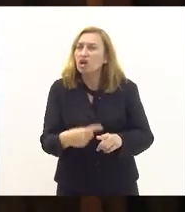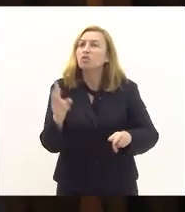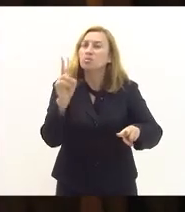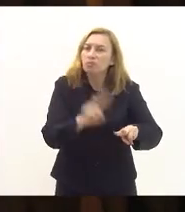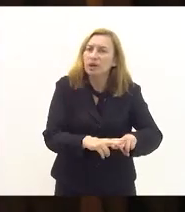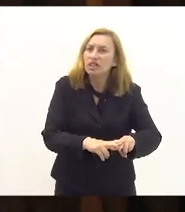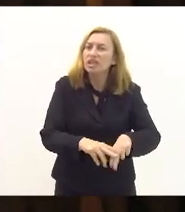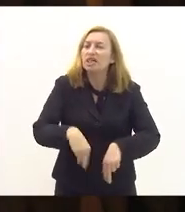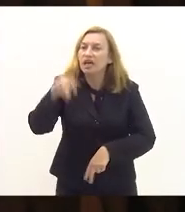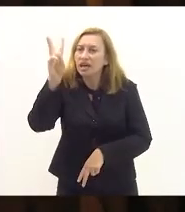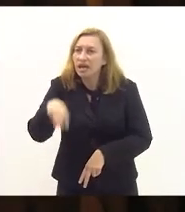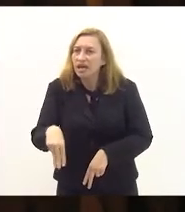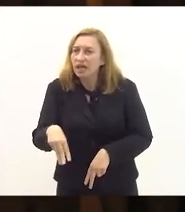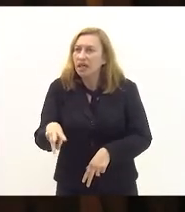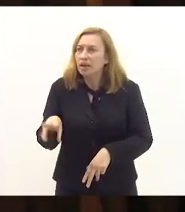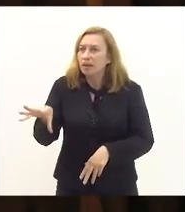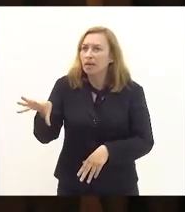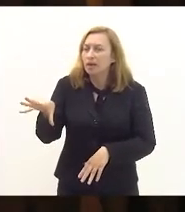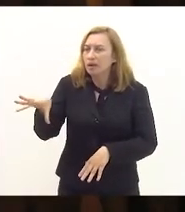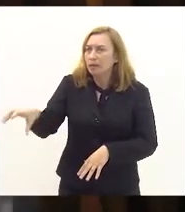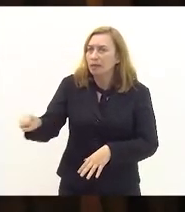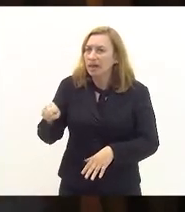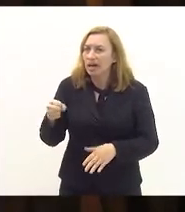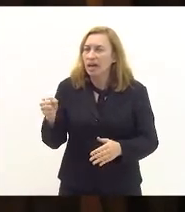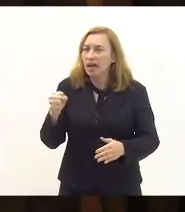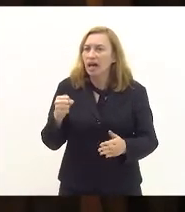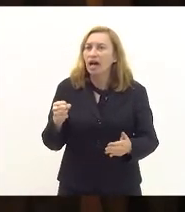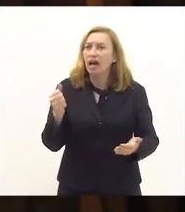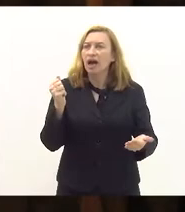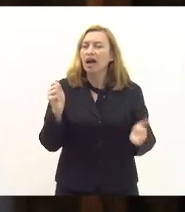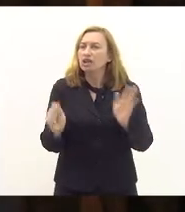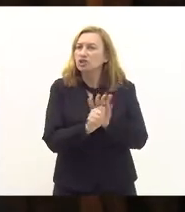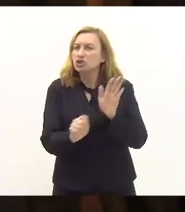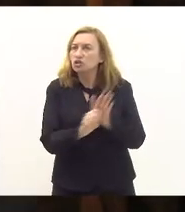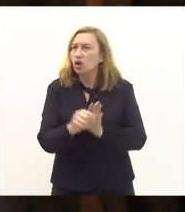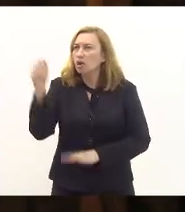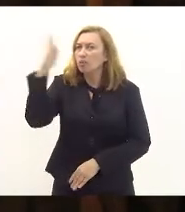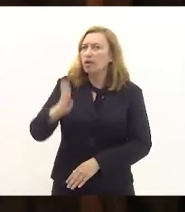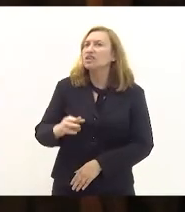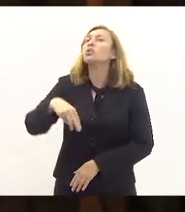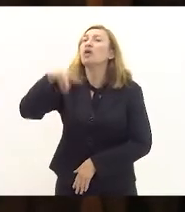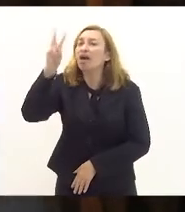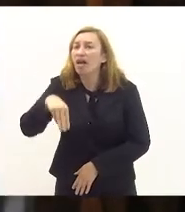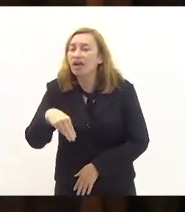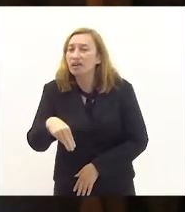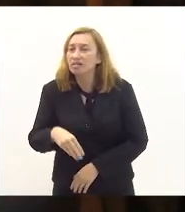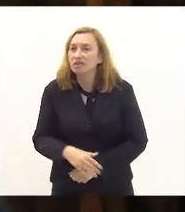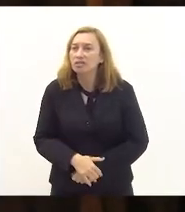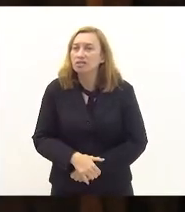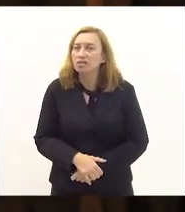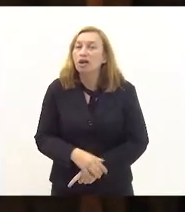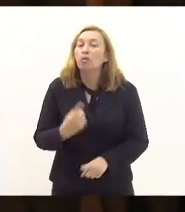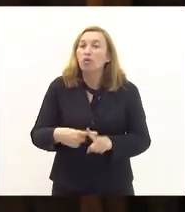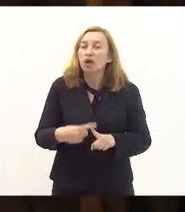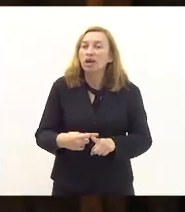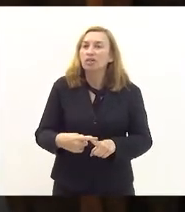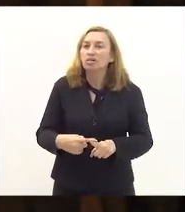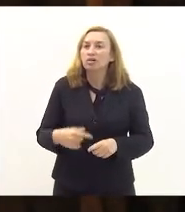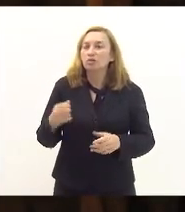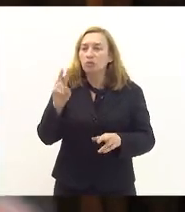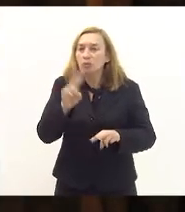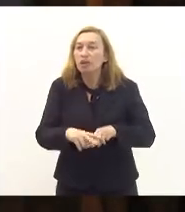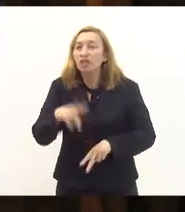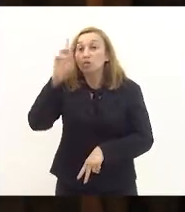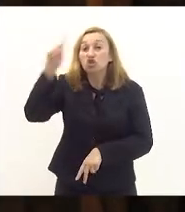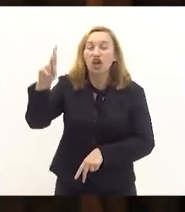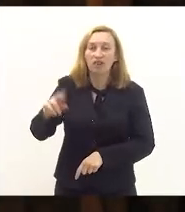traz a droga para o Brasil? Quem é que traz? Quem é que traz? Por que não prende quem traz? Por que não